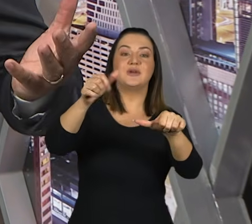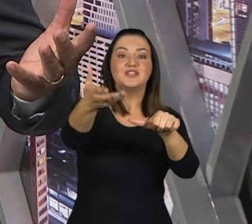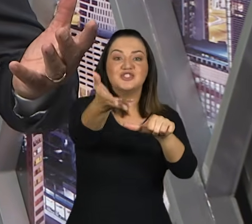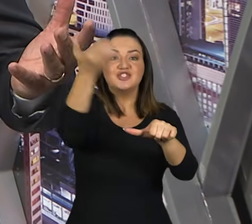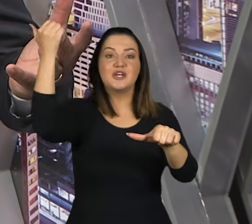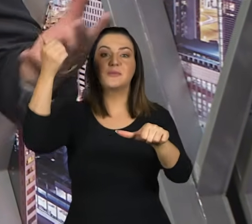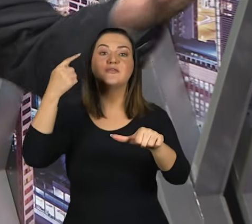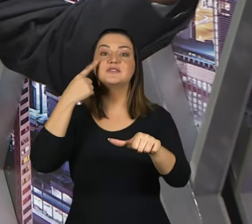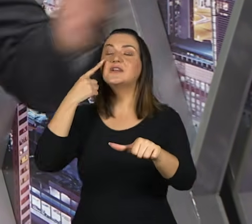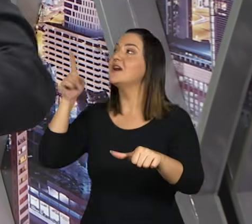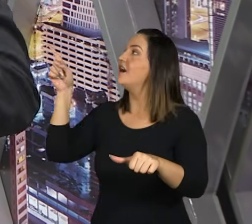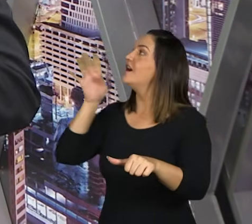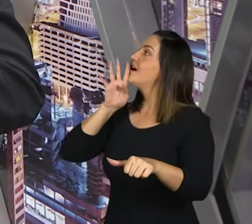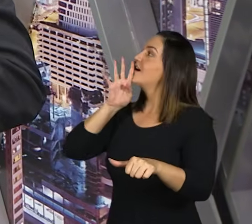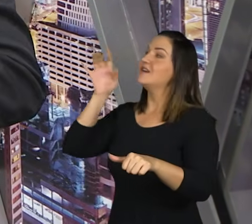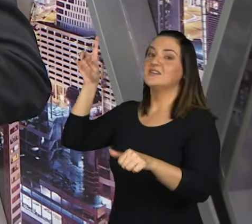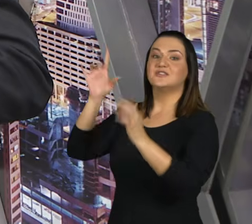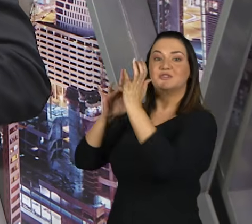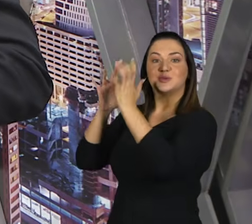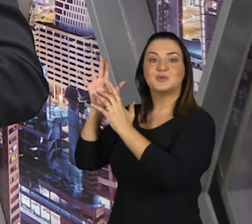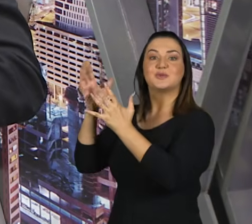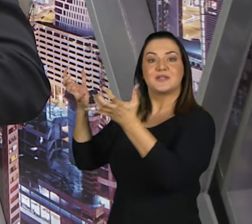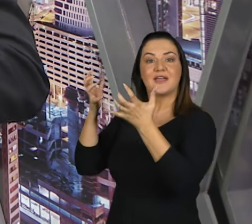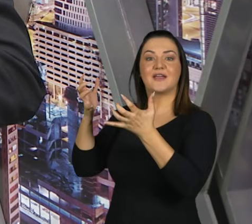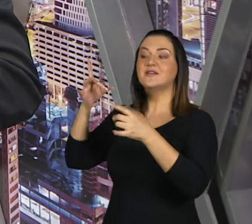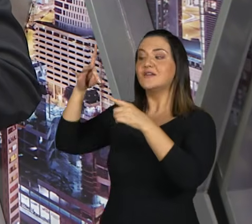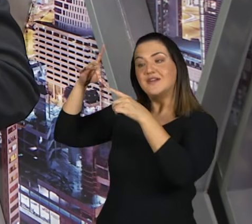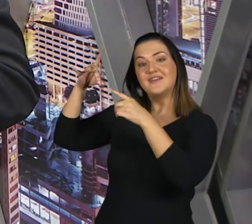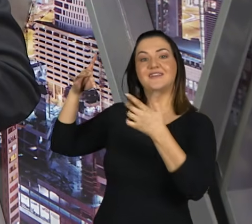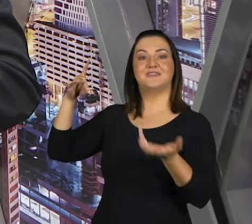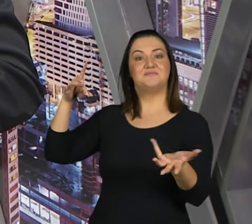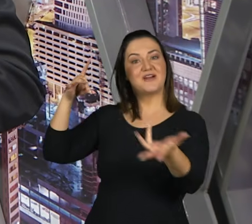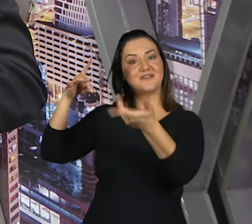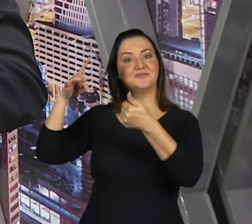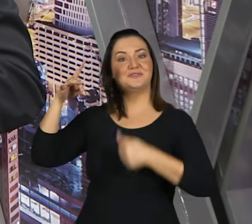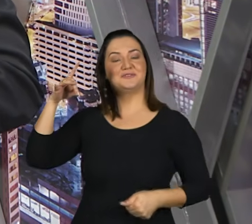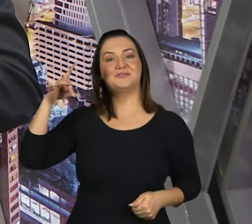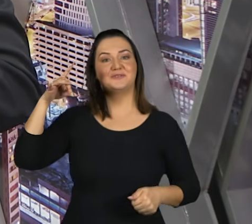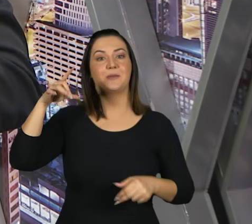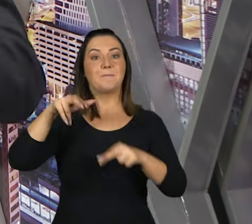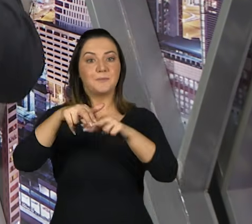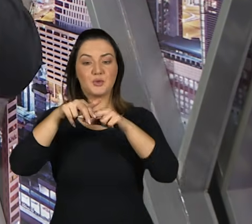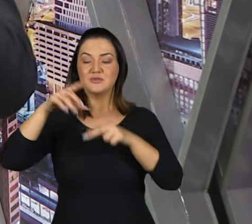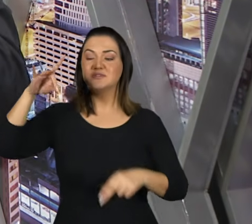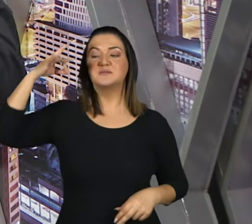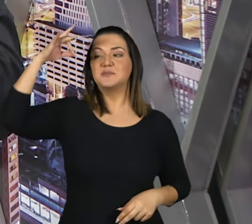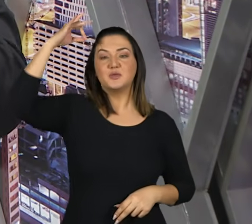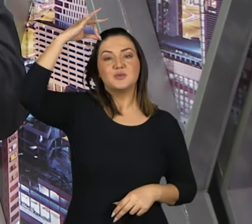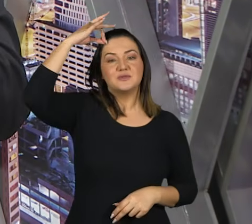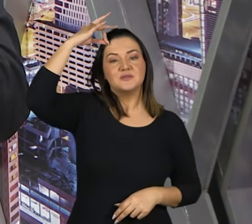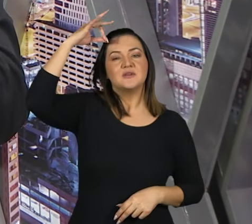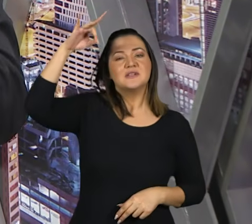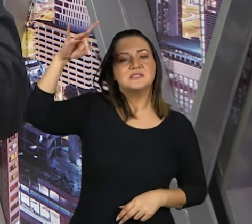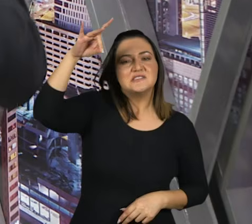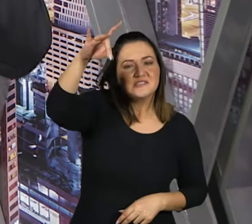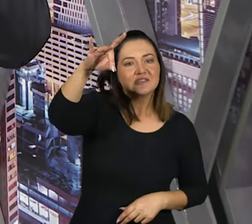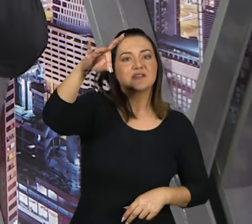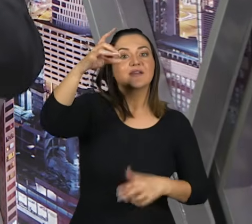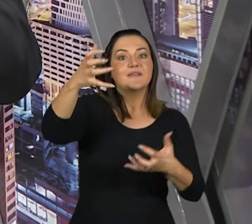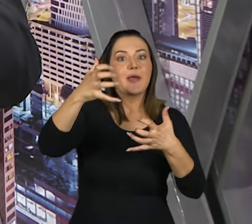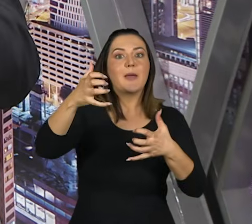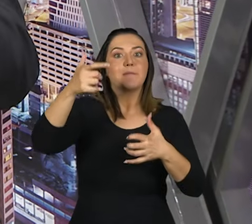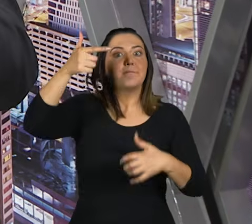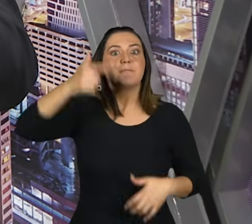única salvação? É Ele quem faz essa obra extraordinária. Por isso, o Espírito Santo deseja fazer